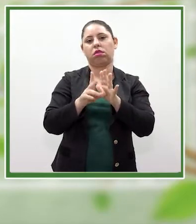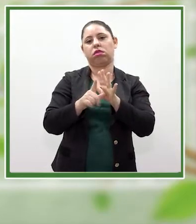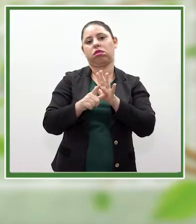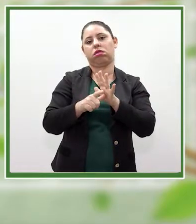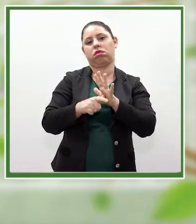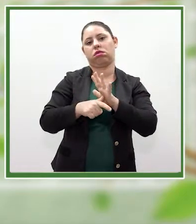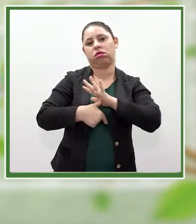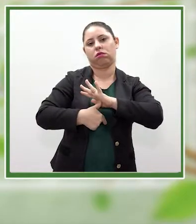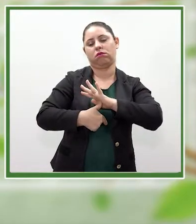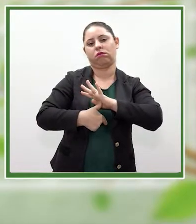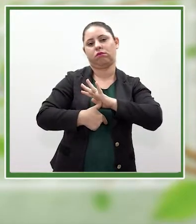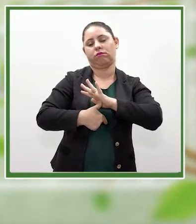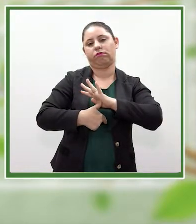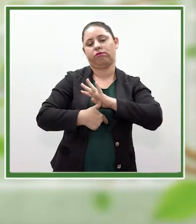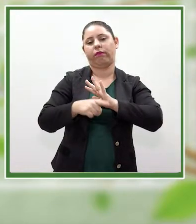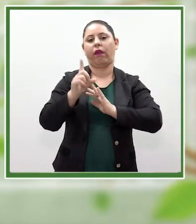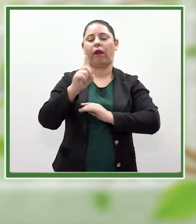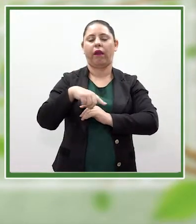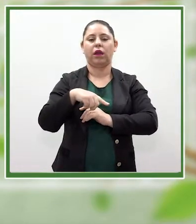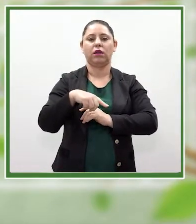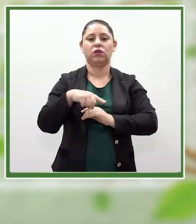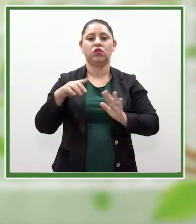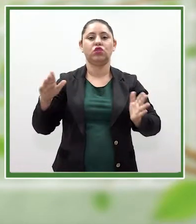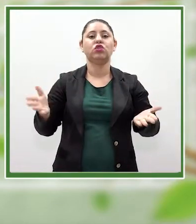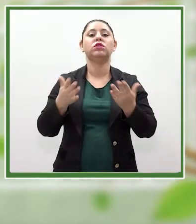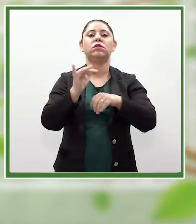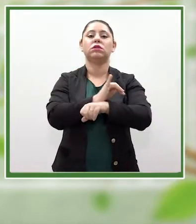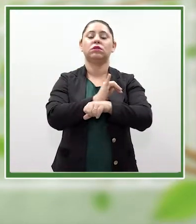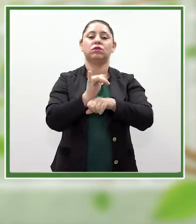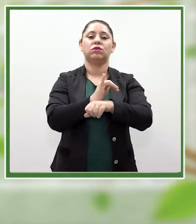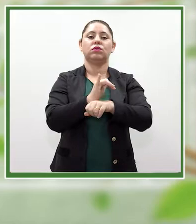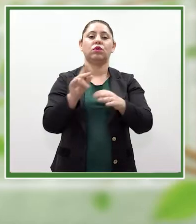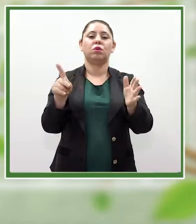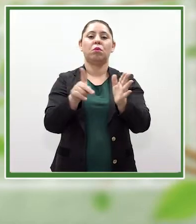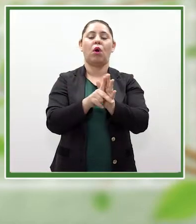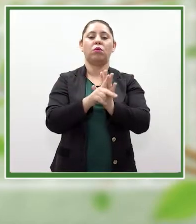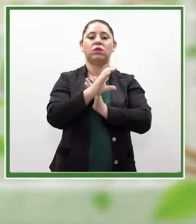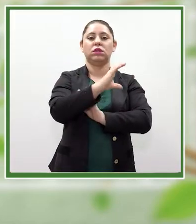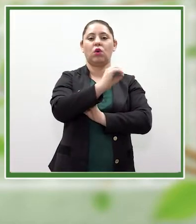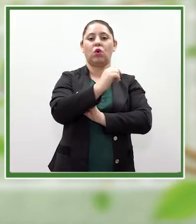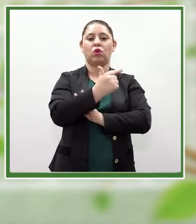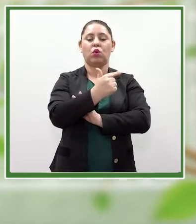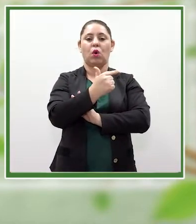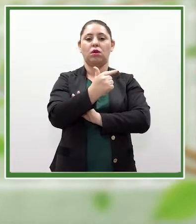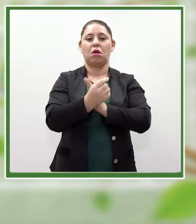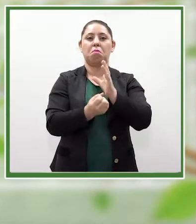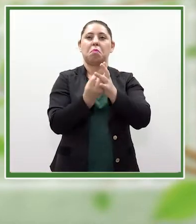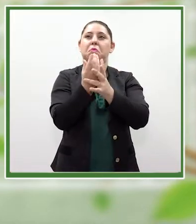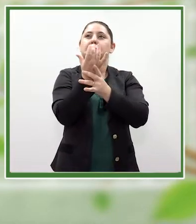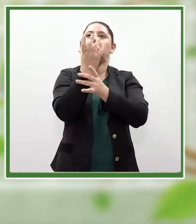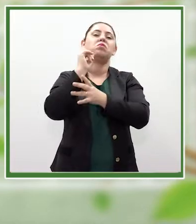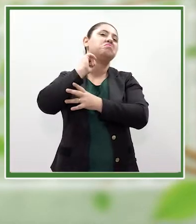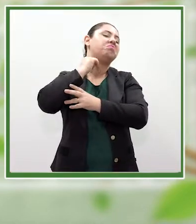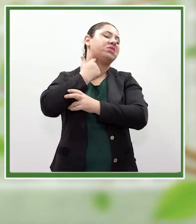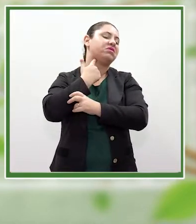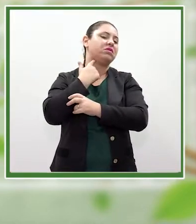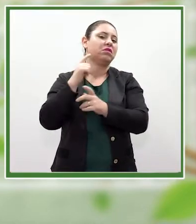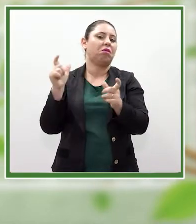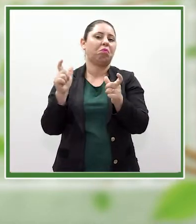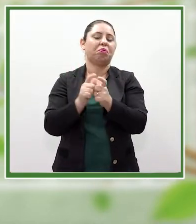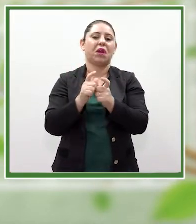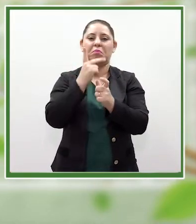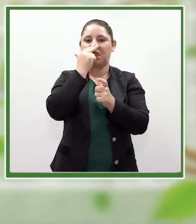o setor mais atrasado, né, no sentido de iniciativas para a